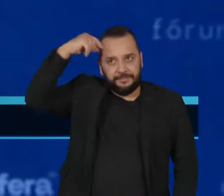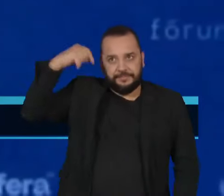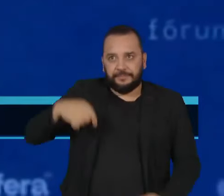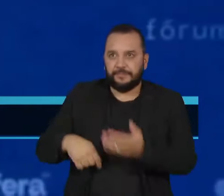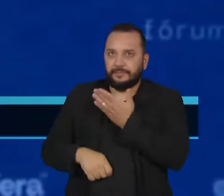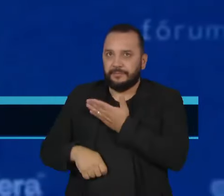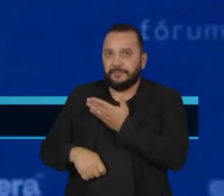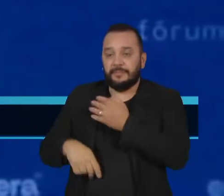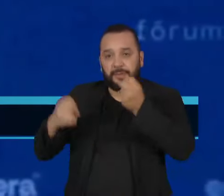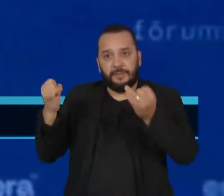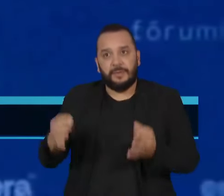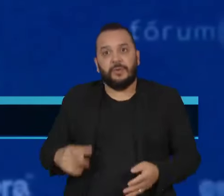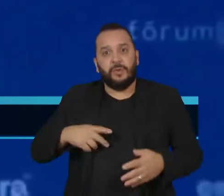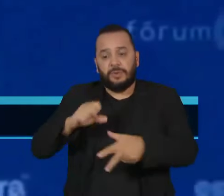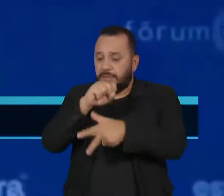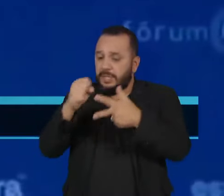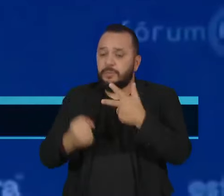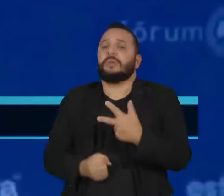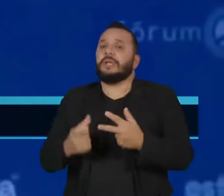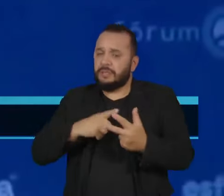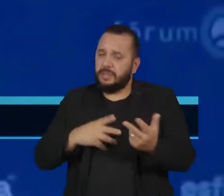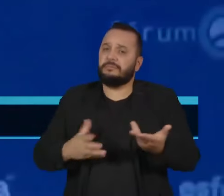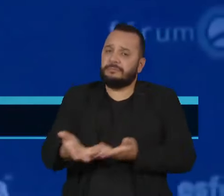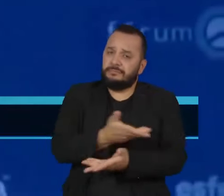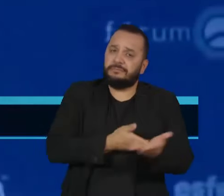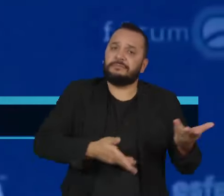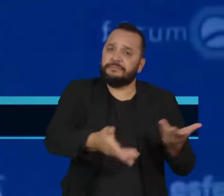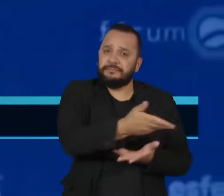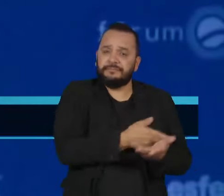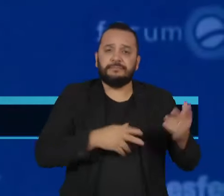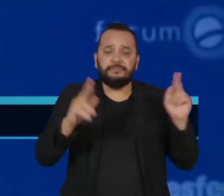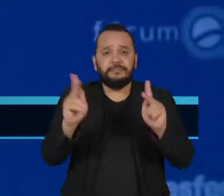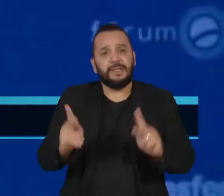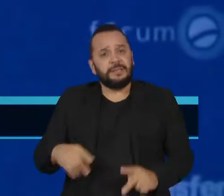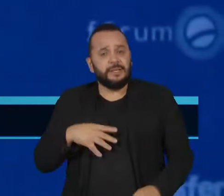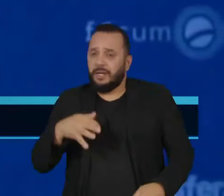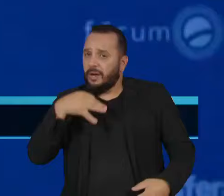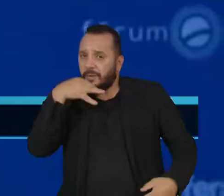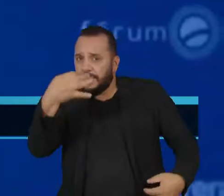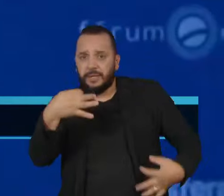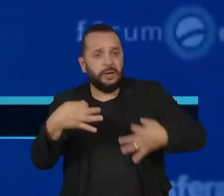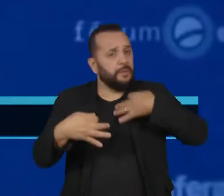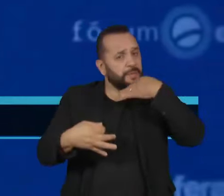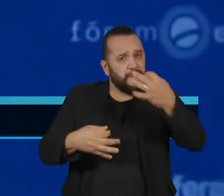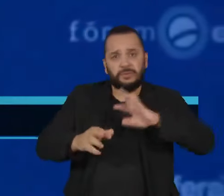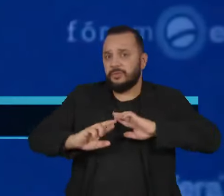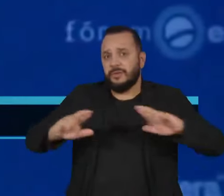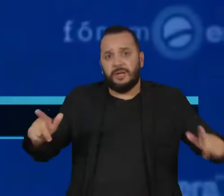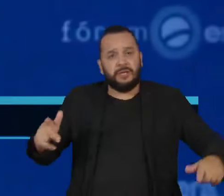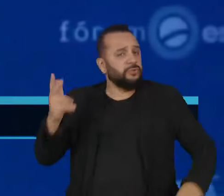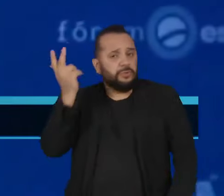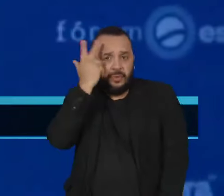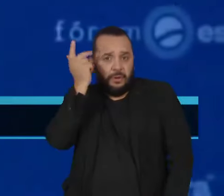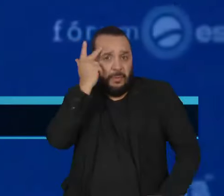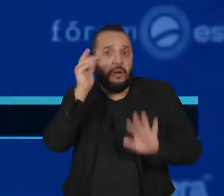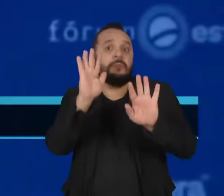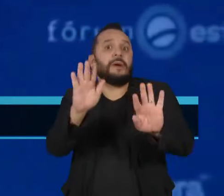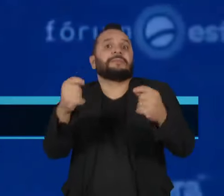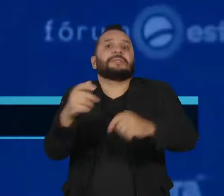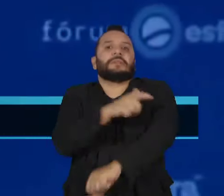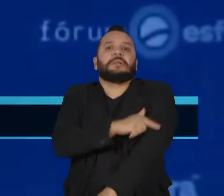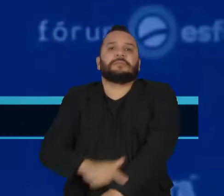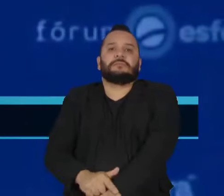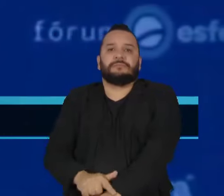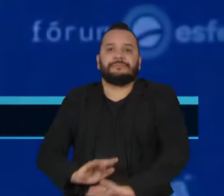que os poderes brasileiros vivem em harmonia e que é possível divergir de forma civilizada. Nós temos estabilidade